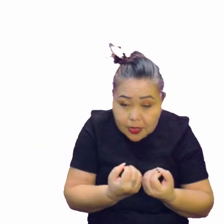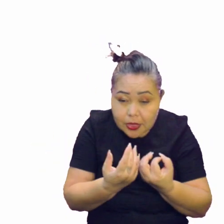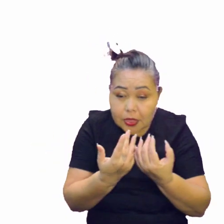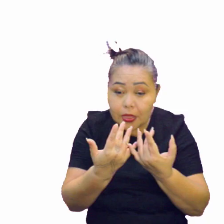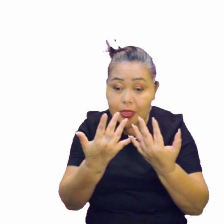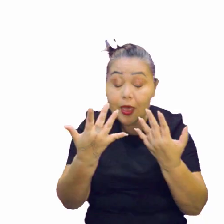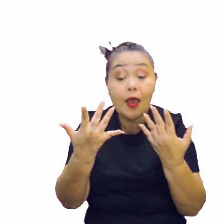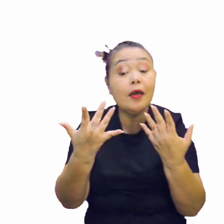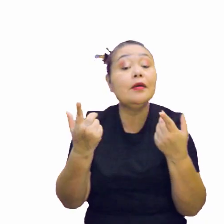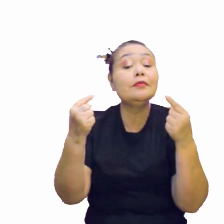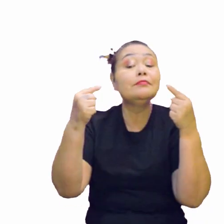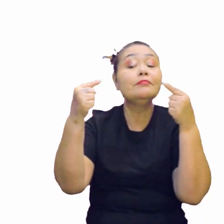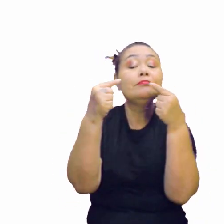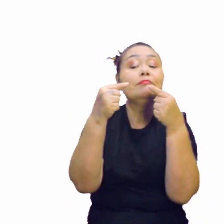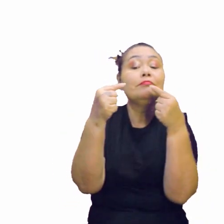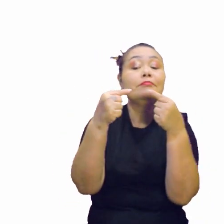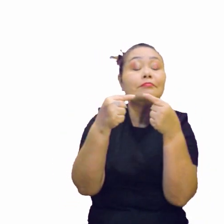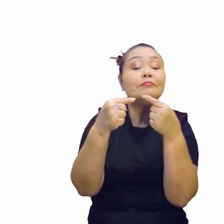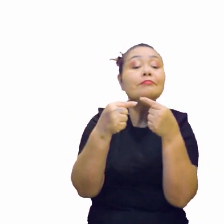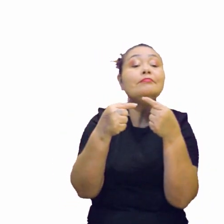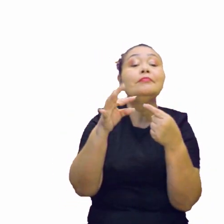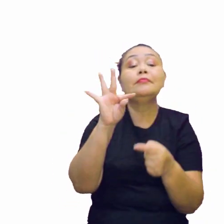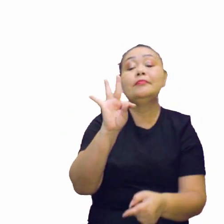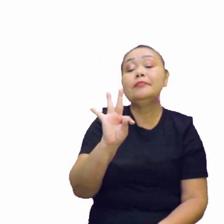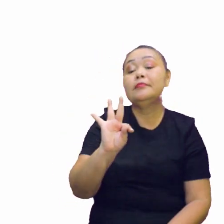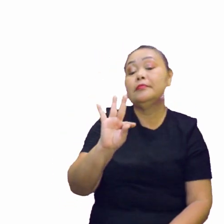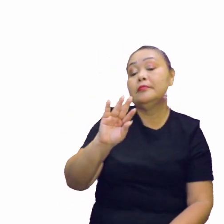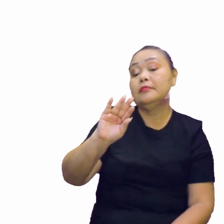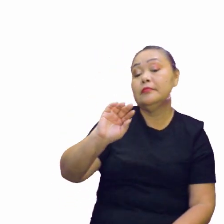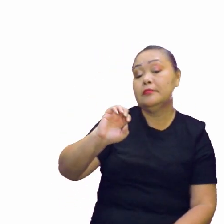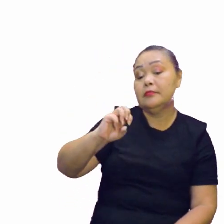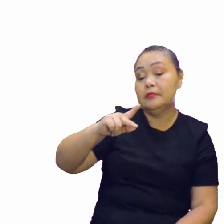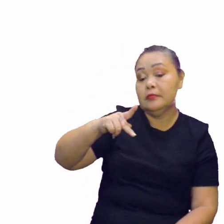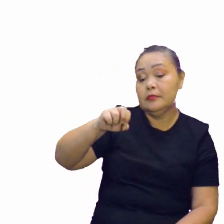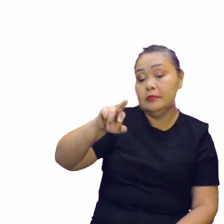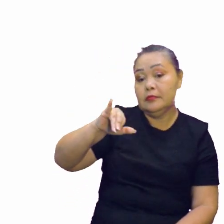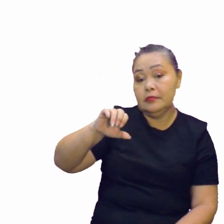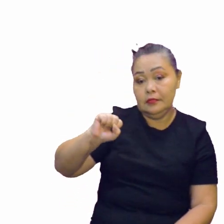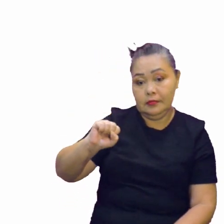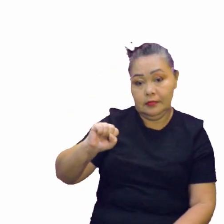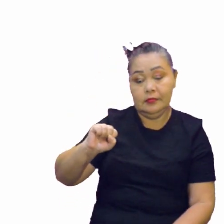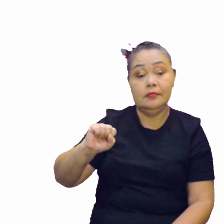Combinações temporais. Em relação às combinações temporais,